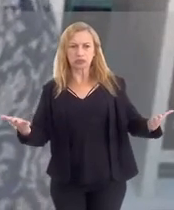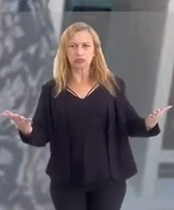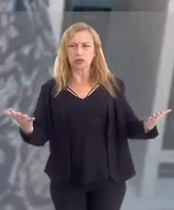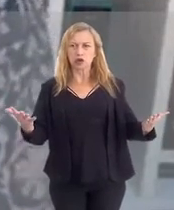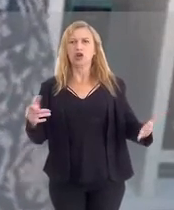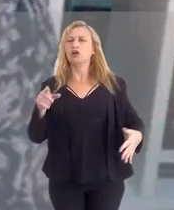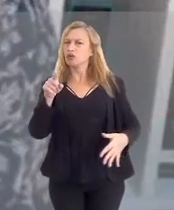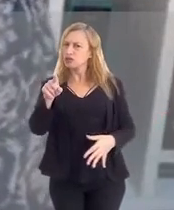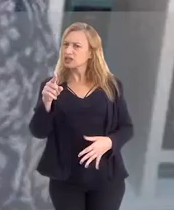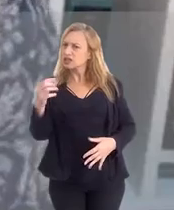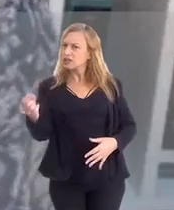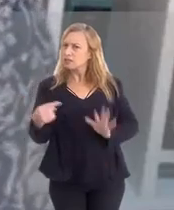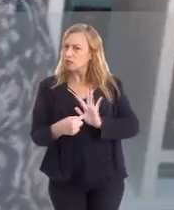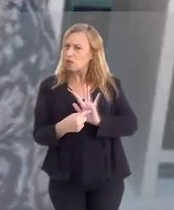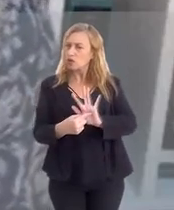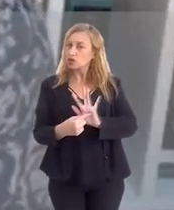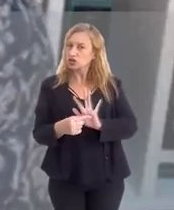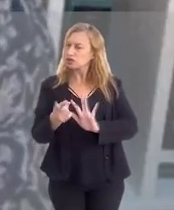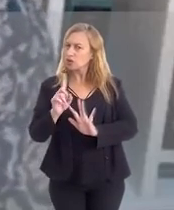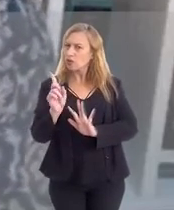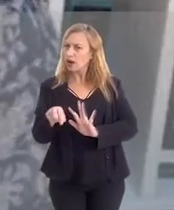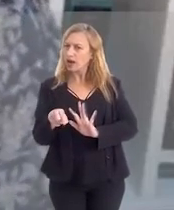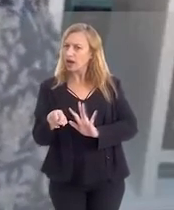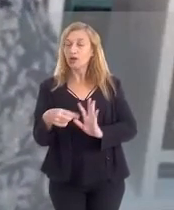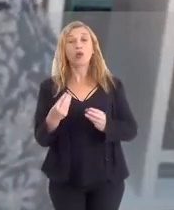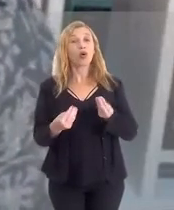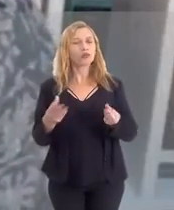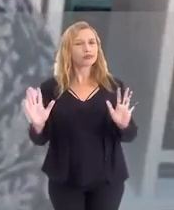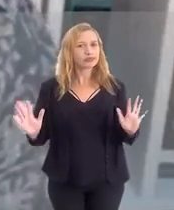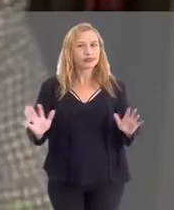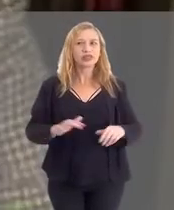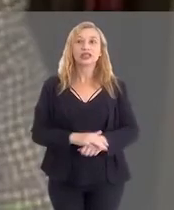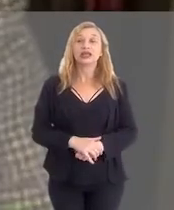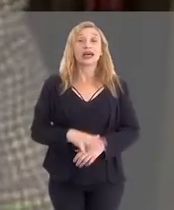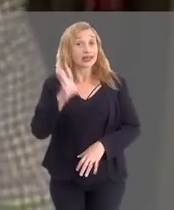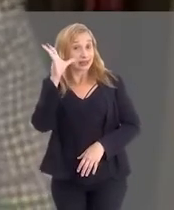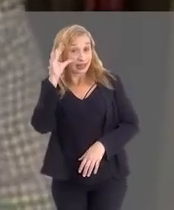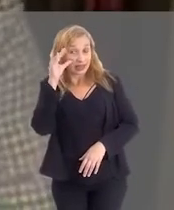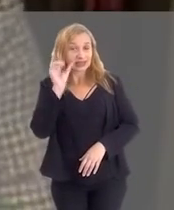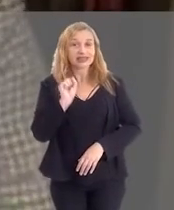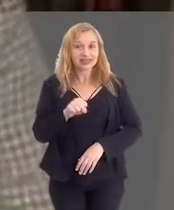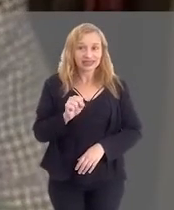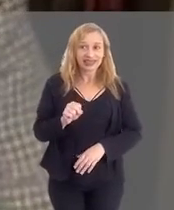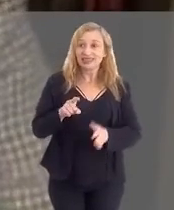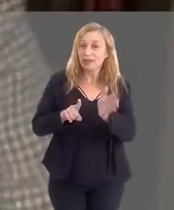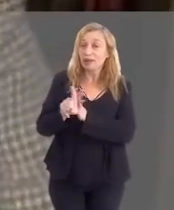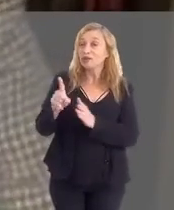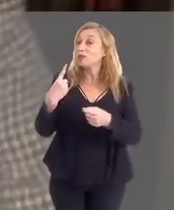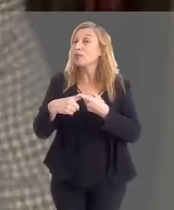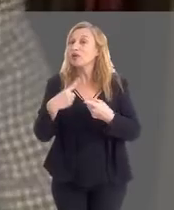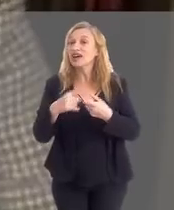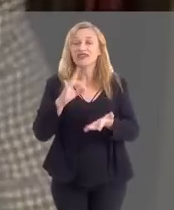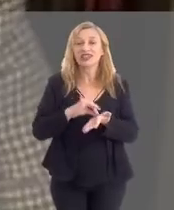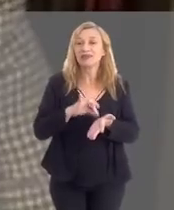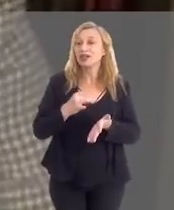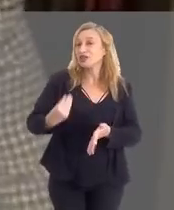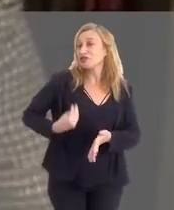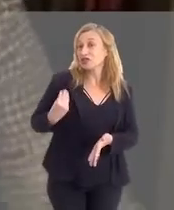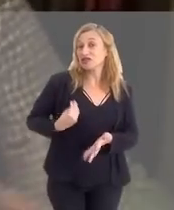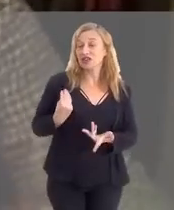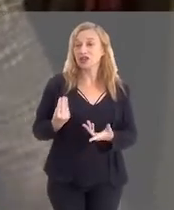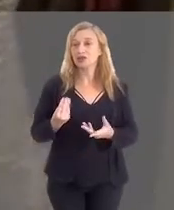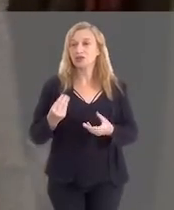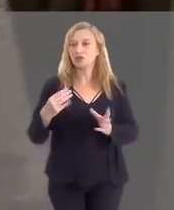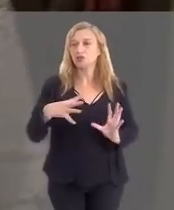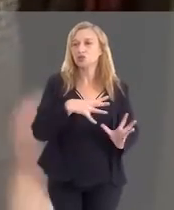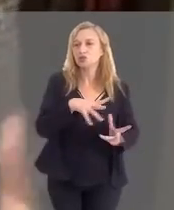você? Na verdade, pelo que você revela, não é bem assim, né? É interessantíssima essa pergunta, porque realmente eu